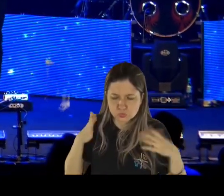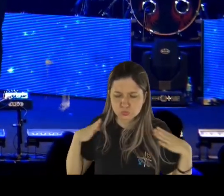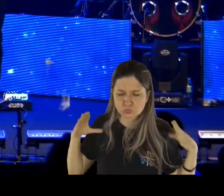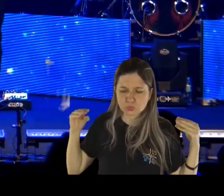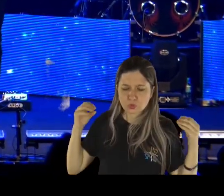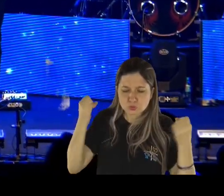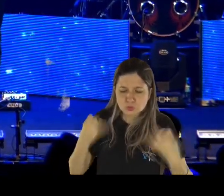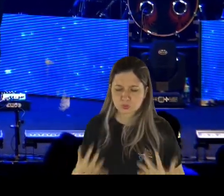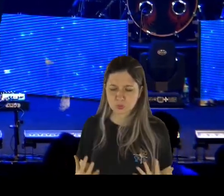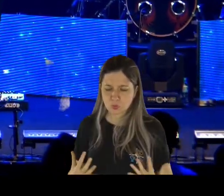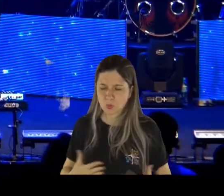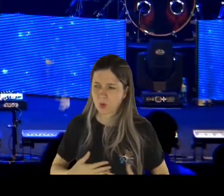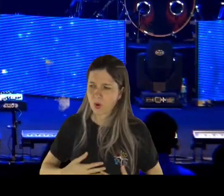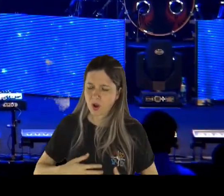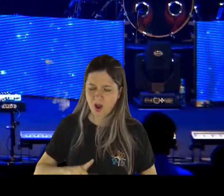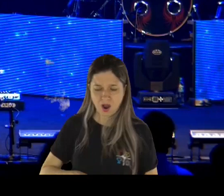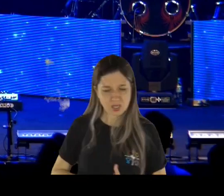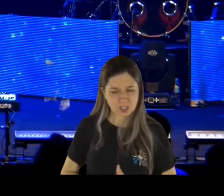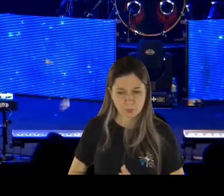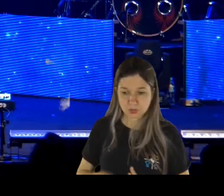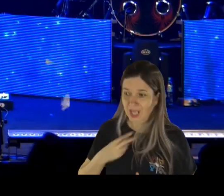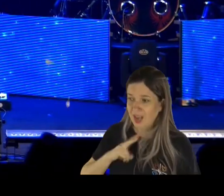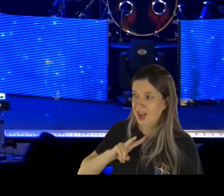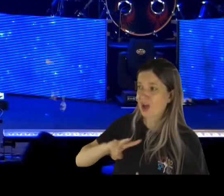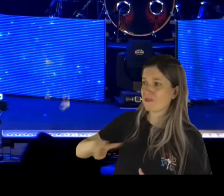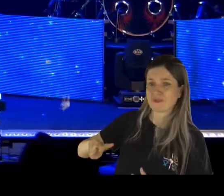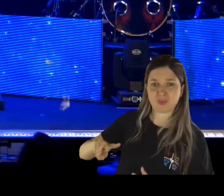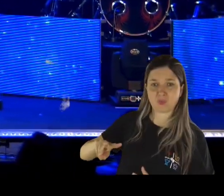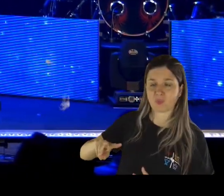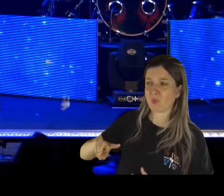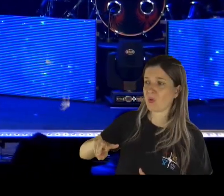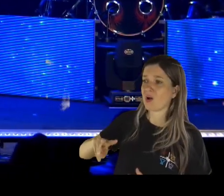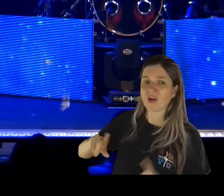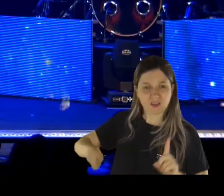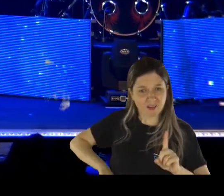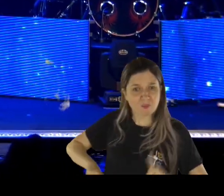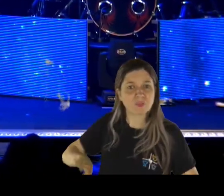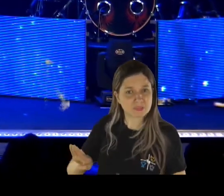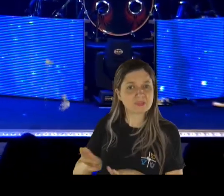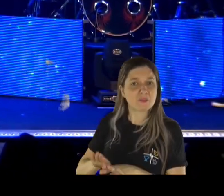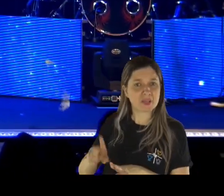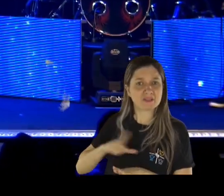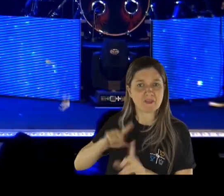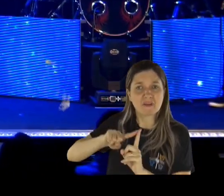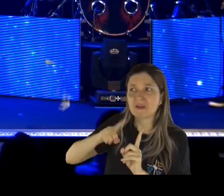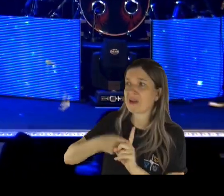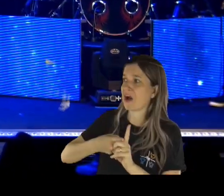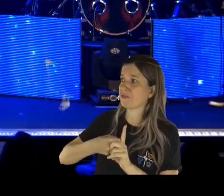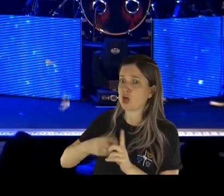tem idade, ela não tem condição, nem o marido dela, Zacarias, não tem como, eles não têm como ser pais.